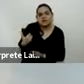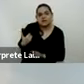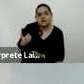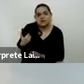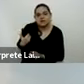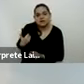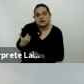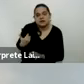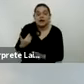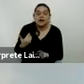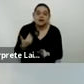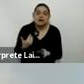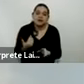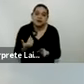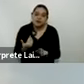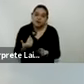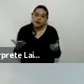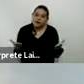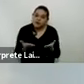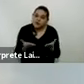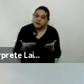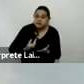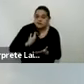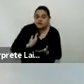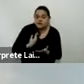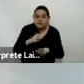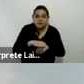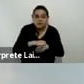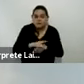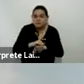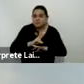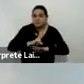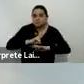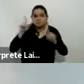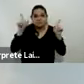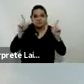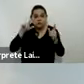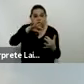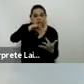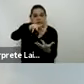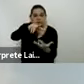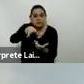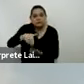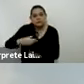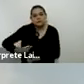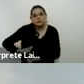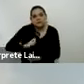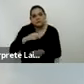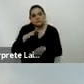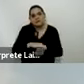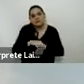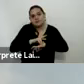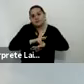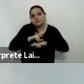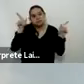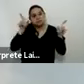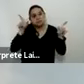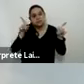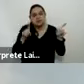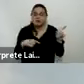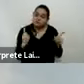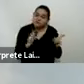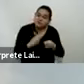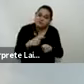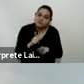sugerindo. E vivemos um momento atípico, o mundo vive um momento atípico e vamos buscar as alternativas